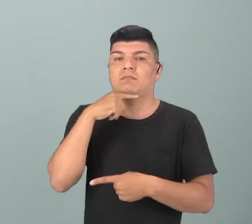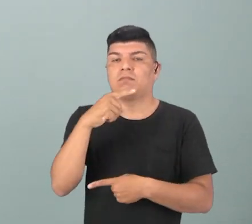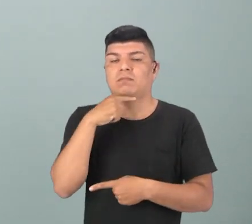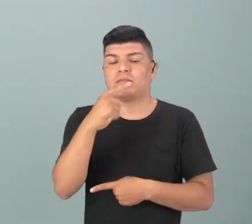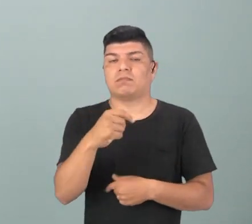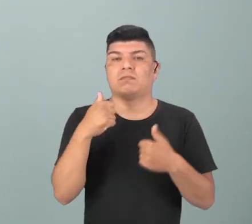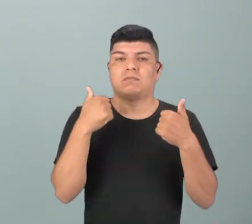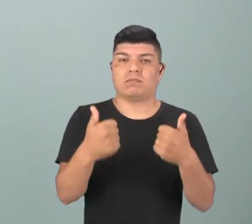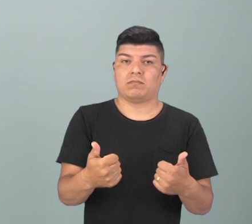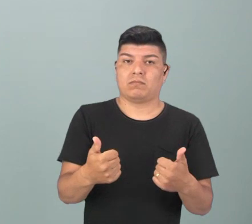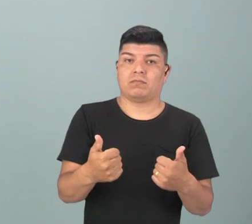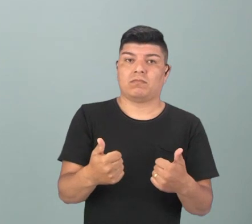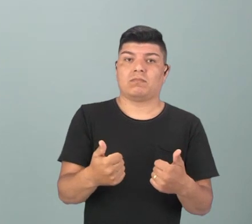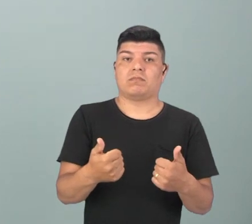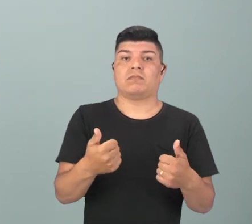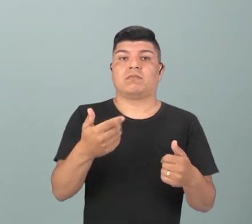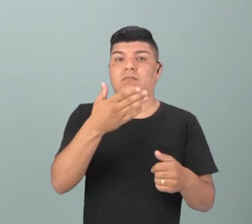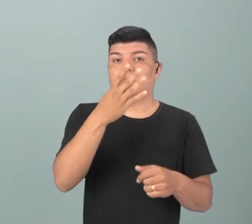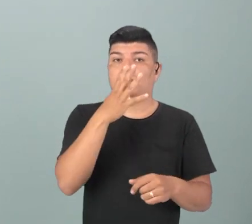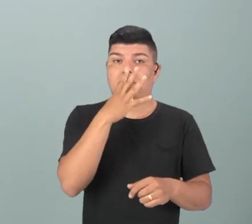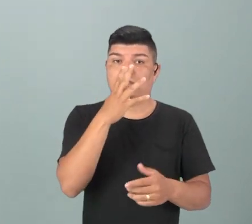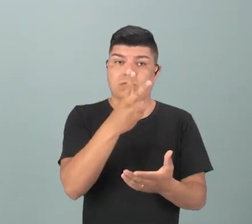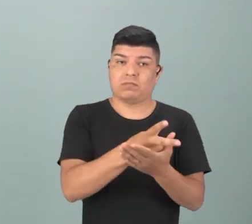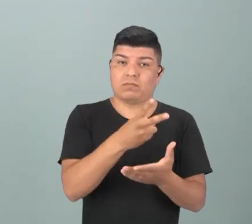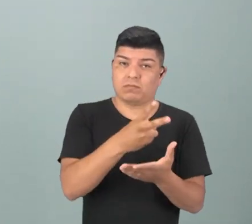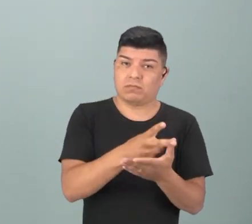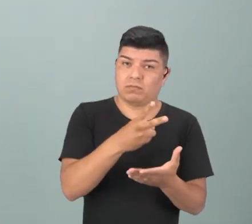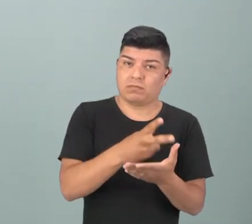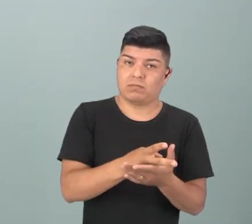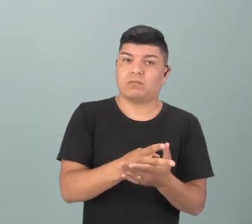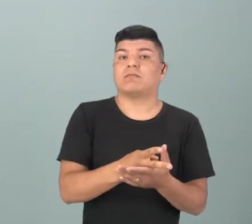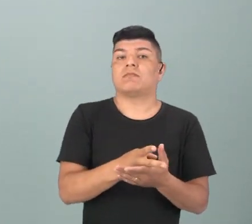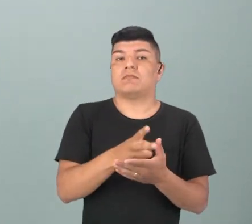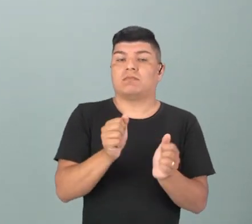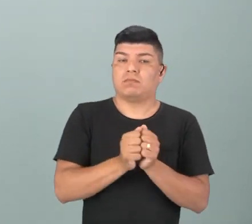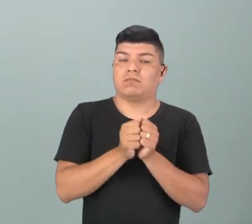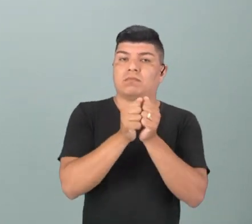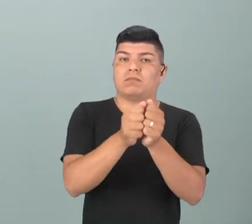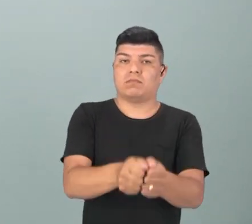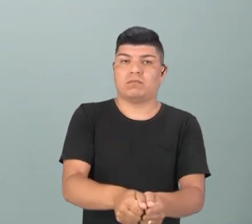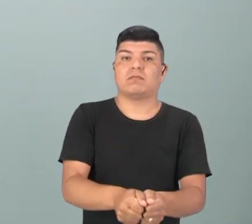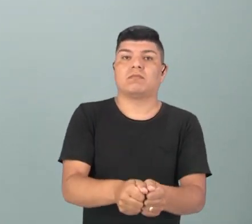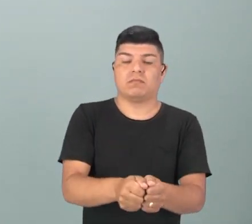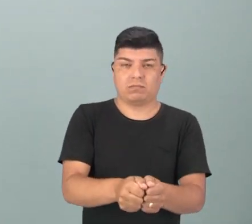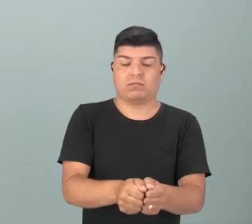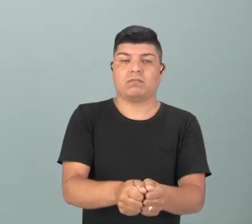sua dúvida. Então, não deixe de assistir as nossas aulas, né? Acompanhe por aqui